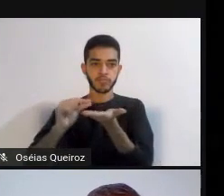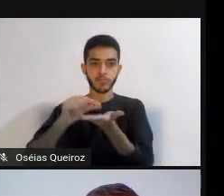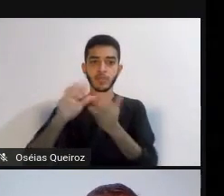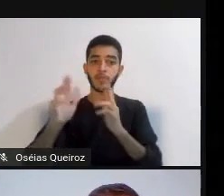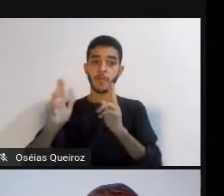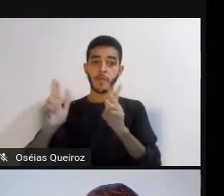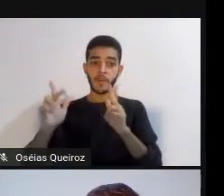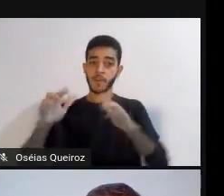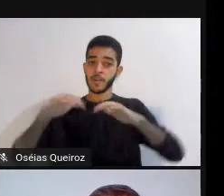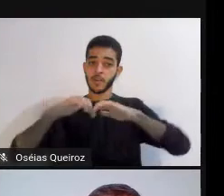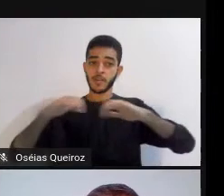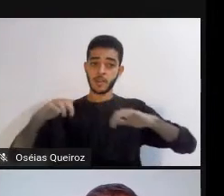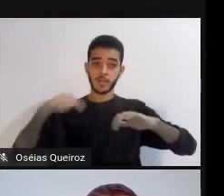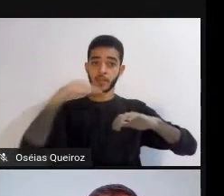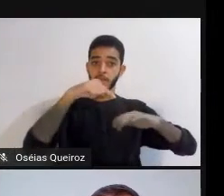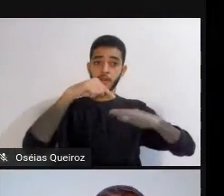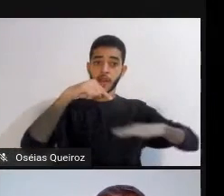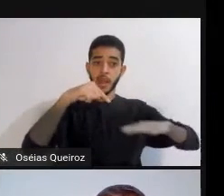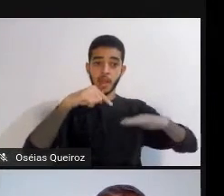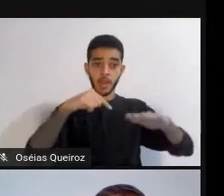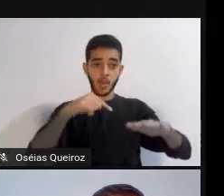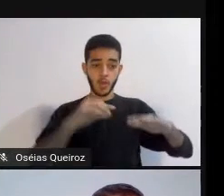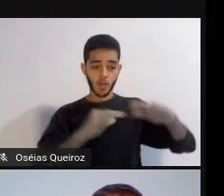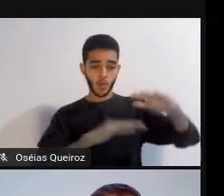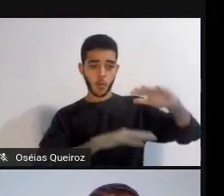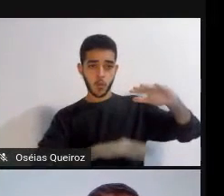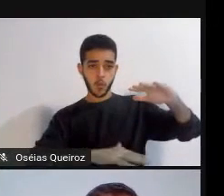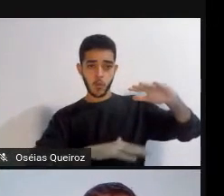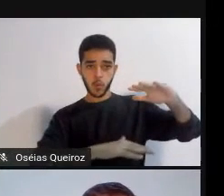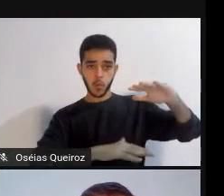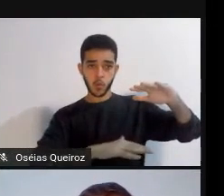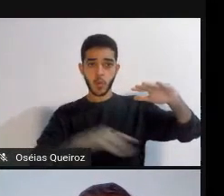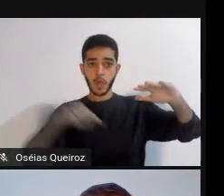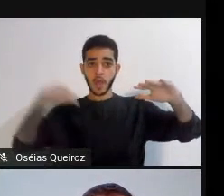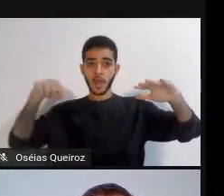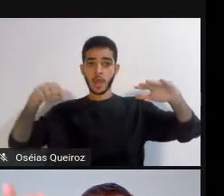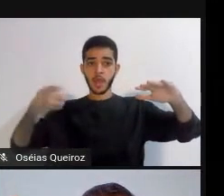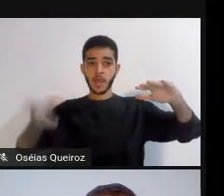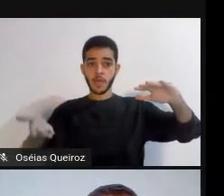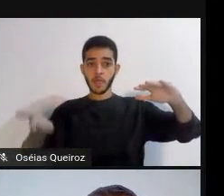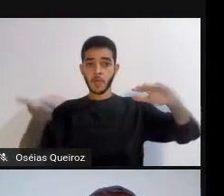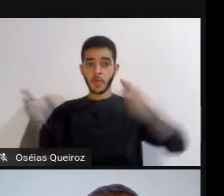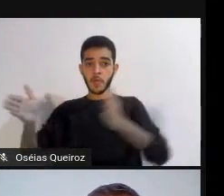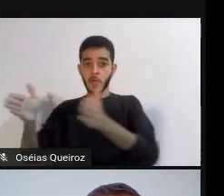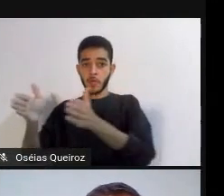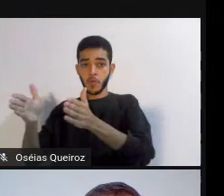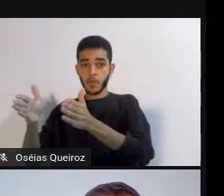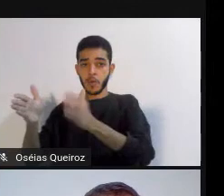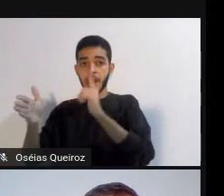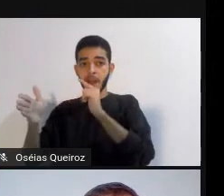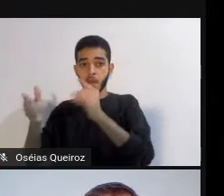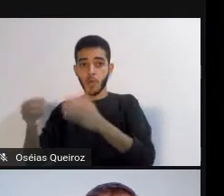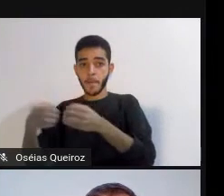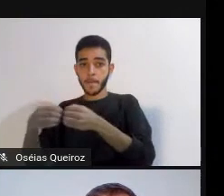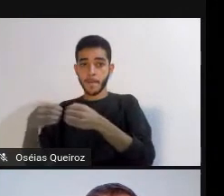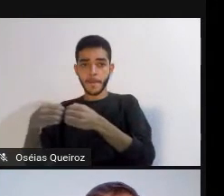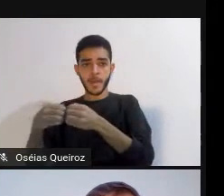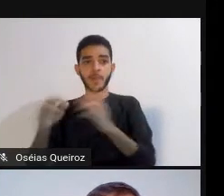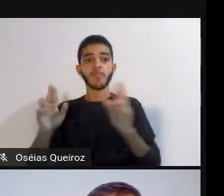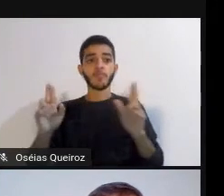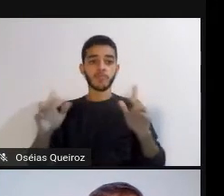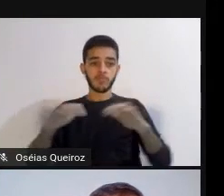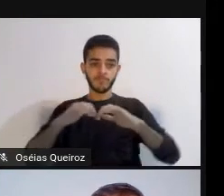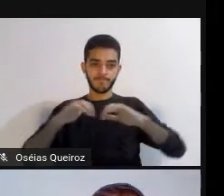nos bancos próximo ao fundo, daqueles que eram encontrados no sistema suspenso na coluna d'água. Então,